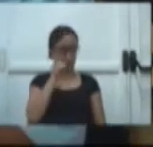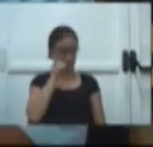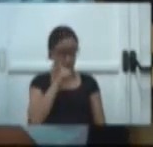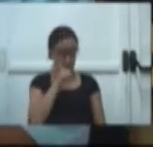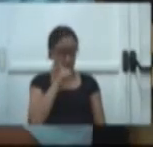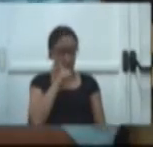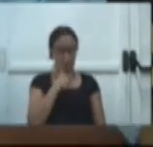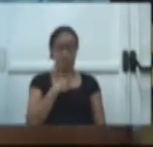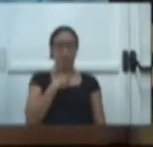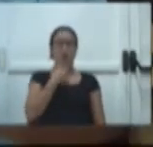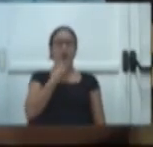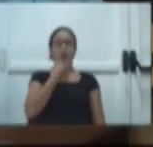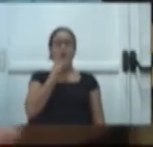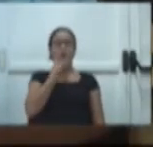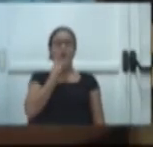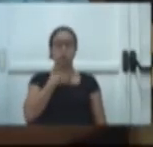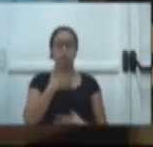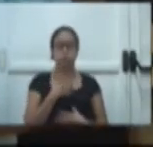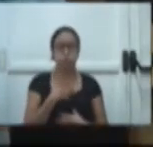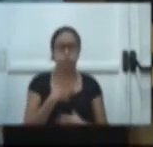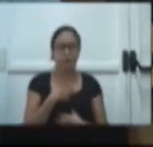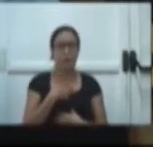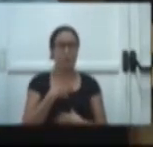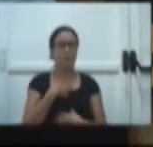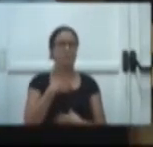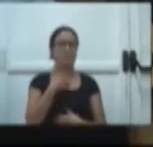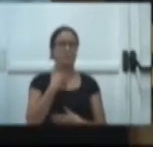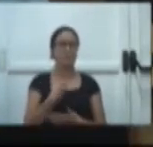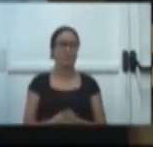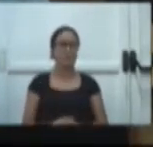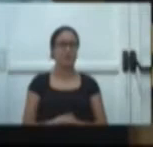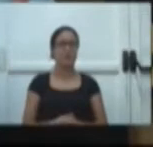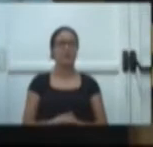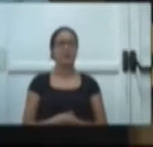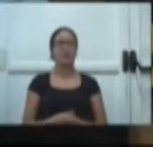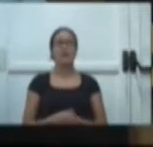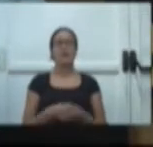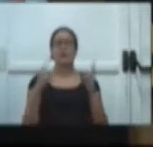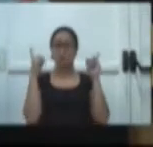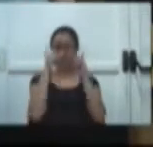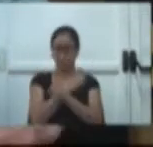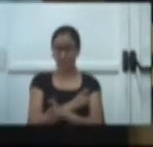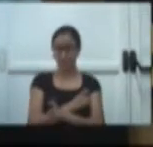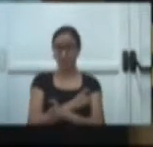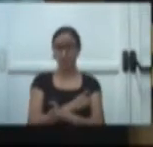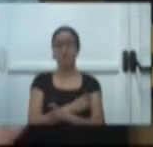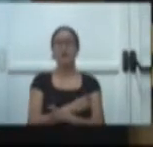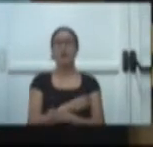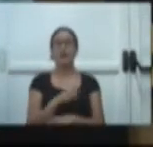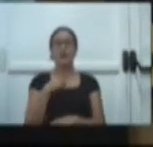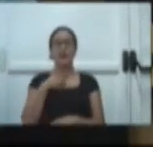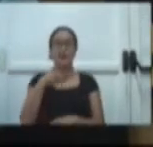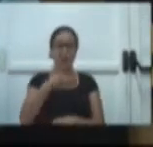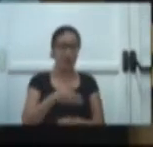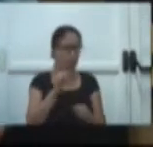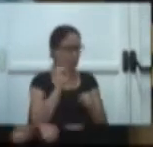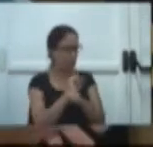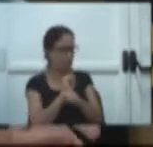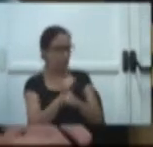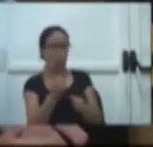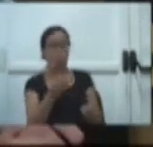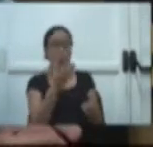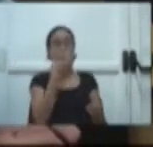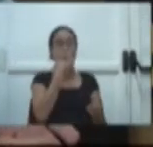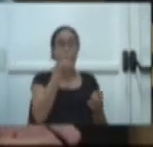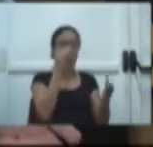ela perdeu o fôlego, meu genro fez todas as massagens possíveis, e ela voltou, os filhos chorando, eu estava lá chorando.